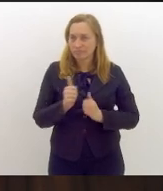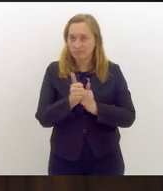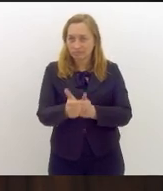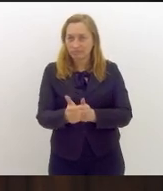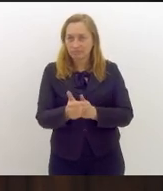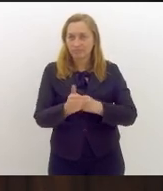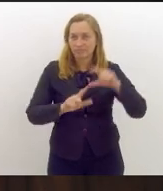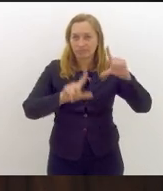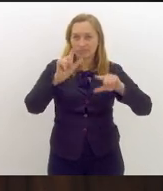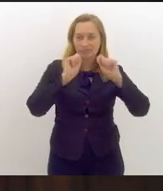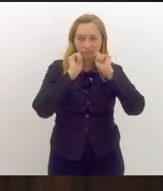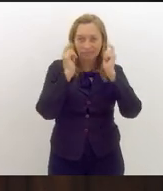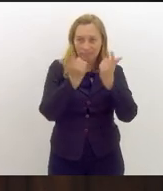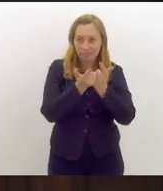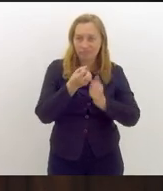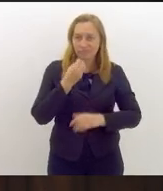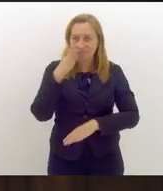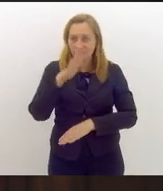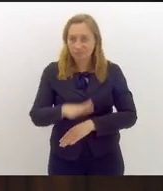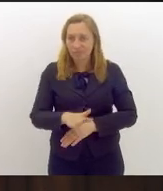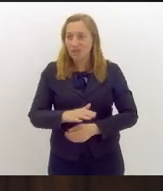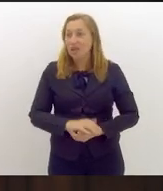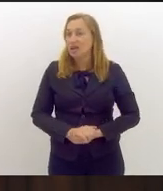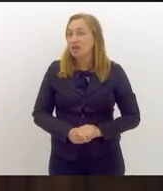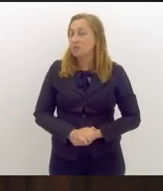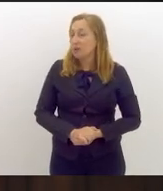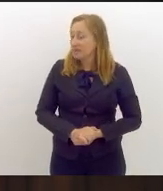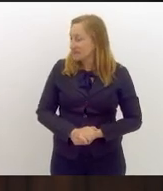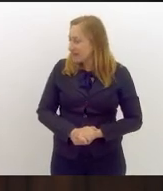acompanham pela TV Alerta Boa tarde